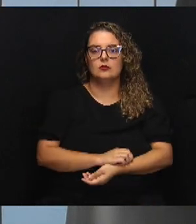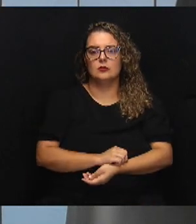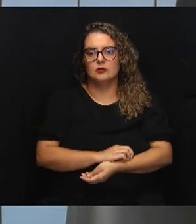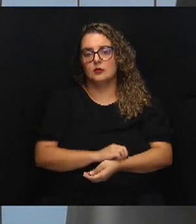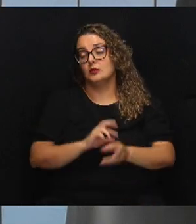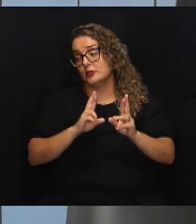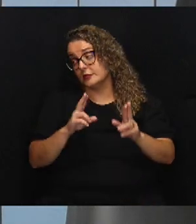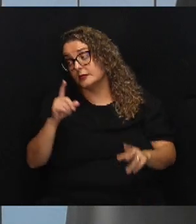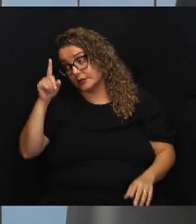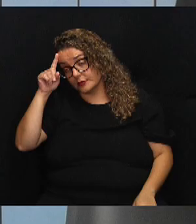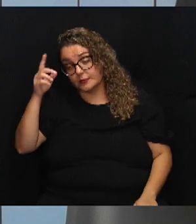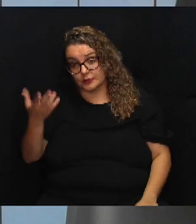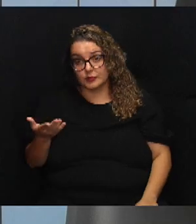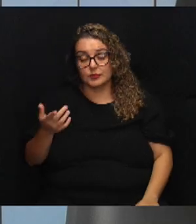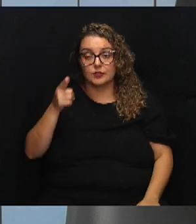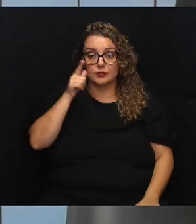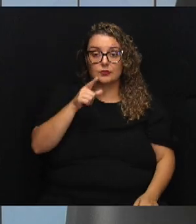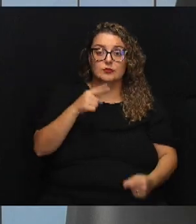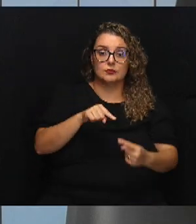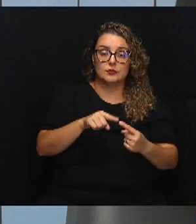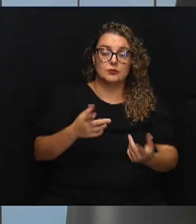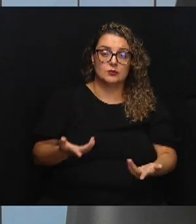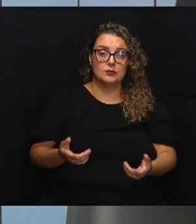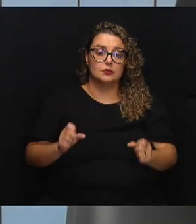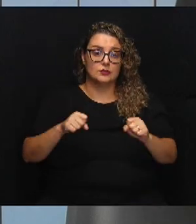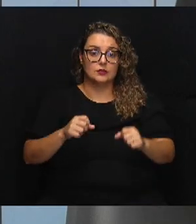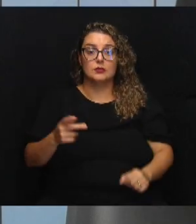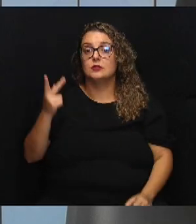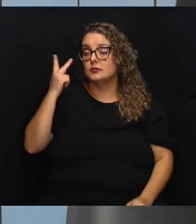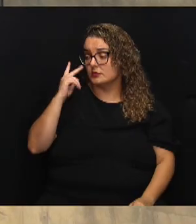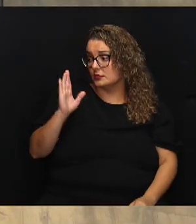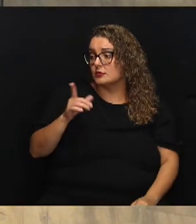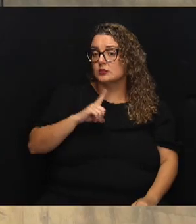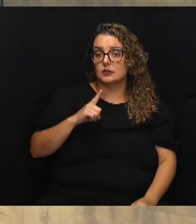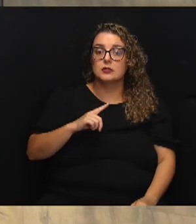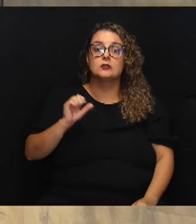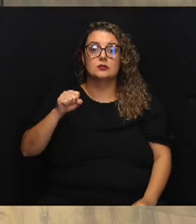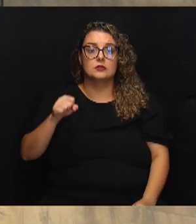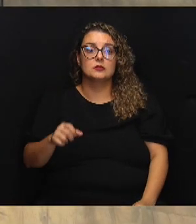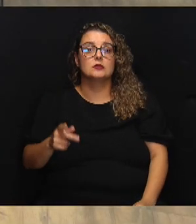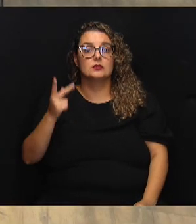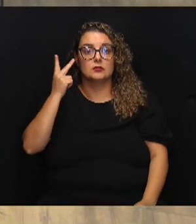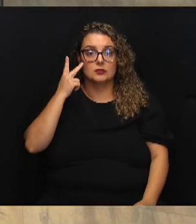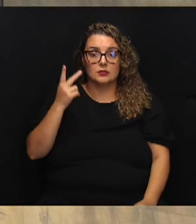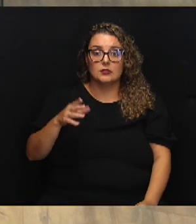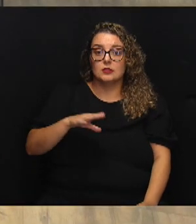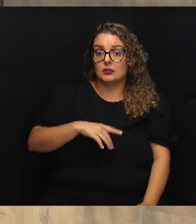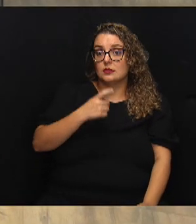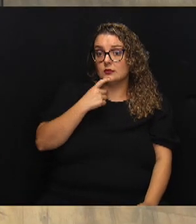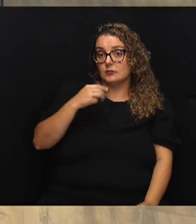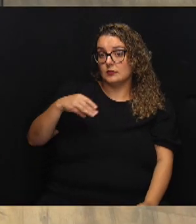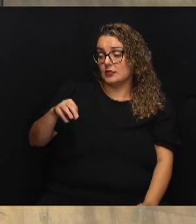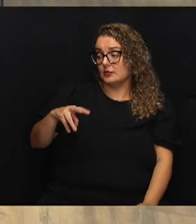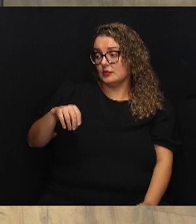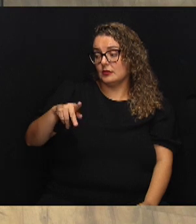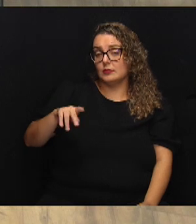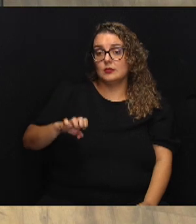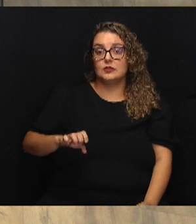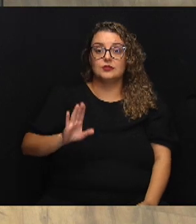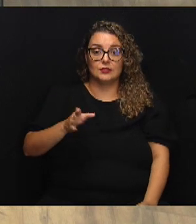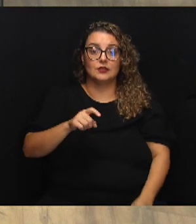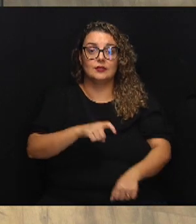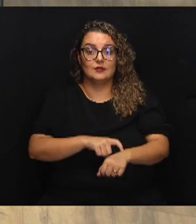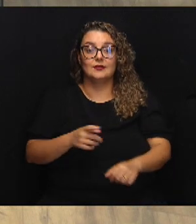um dia alcançar esse objetivo. São Paulo já tem, já né? tem em São Paulo. Tá. Campinas é uma metrópole, está na hora de ter. Está na hora, tem um